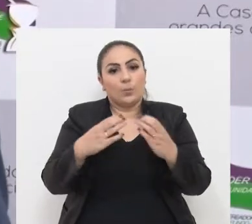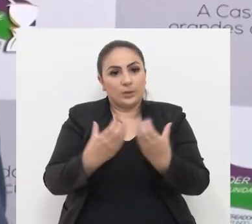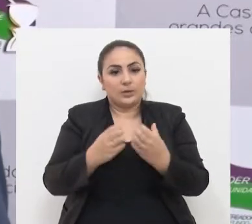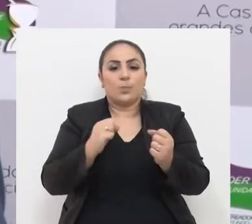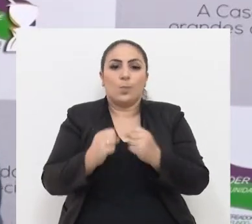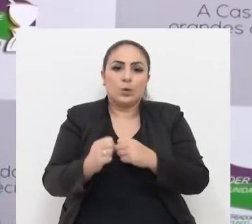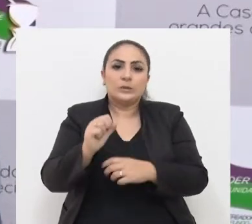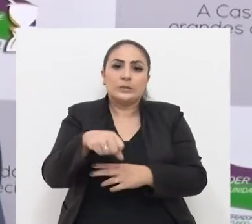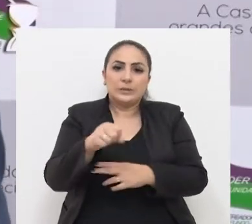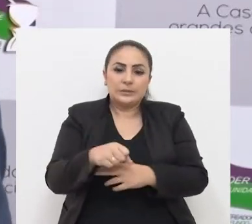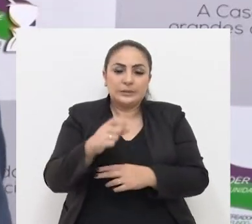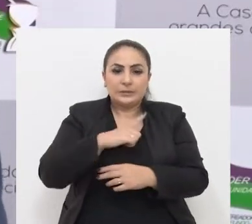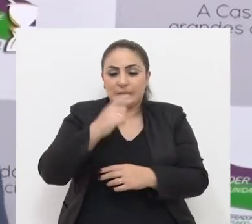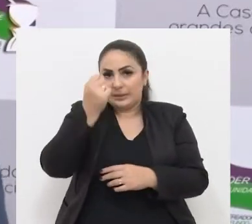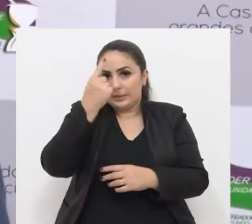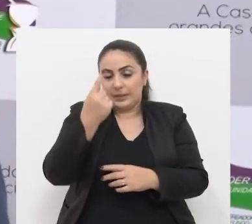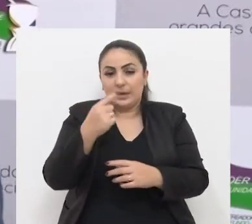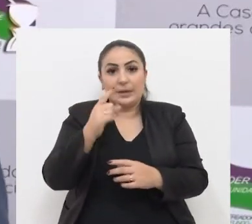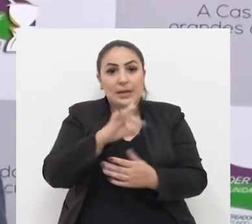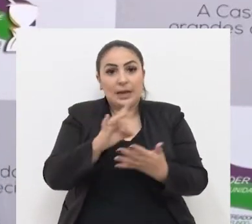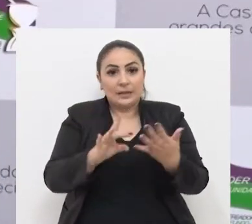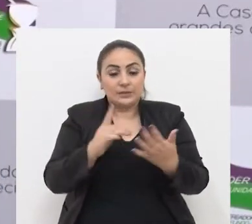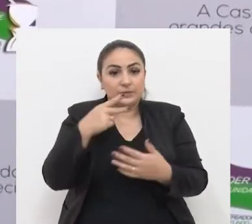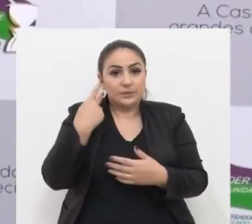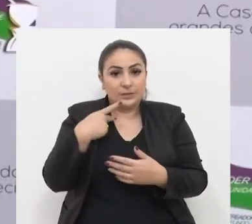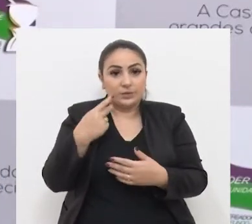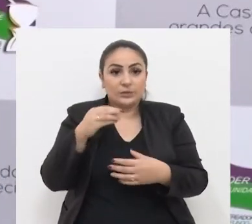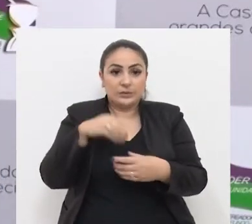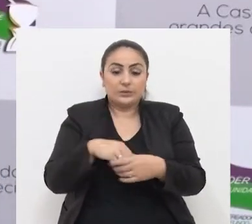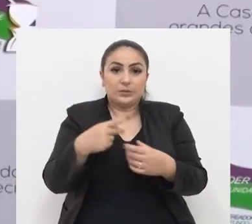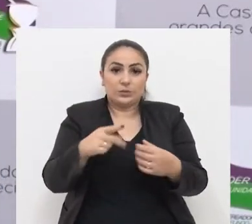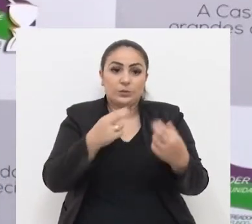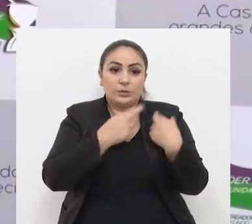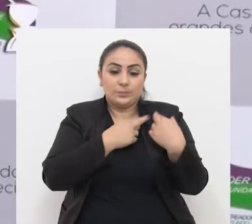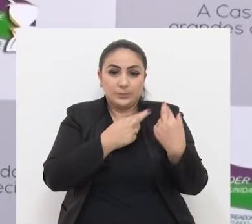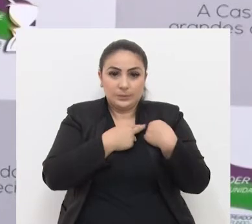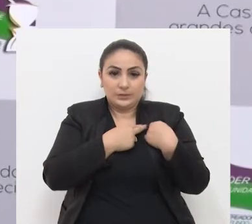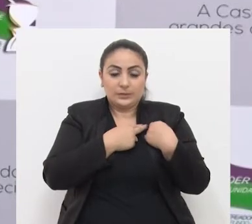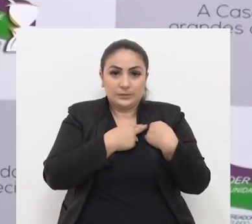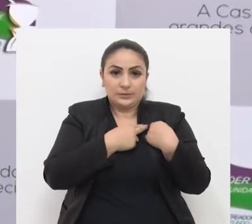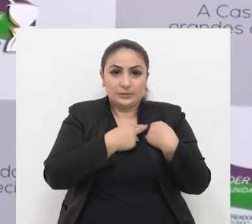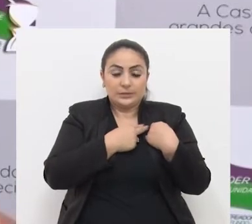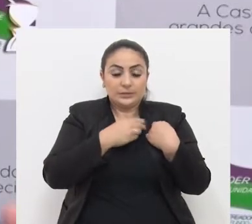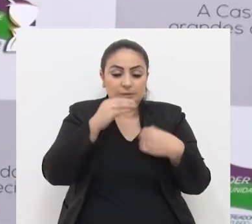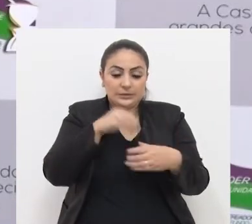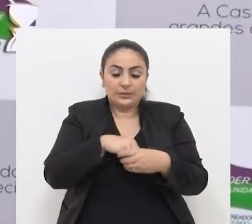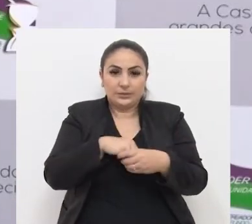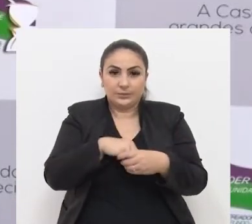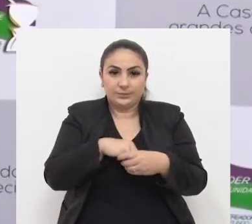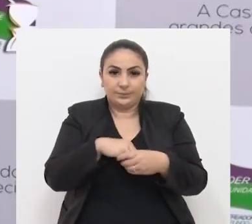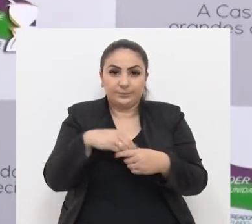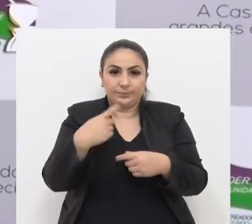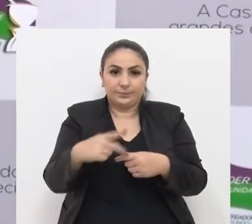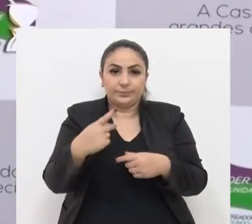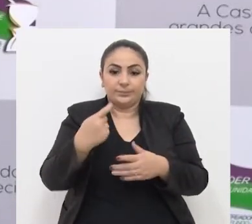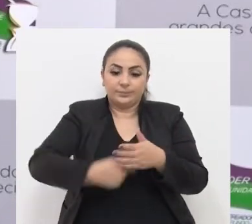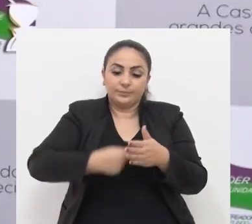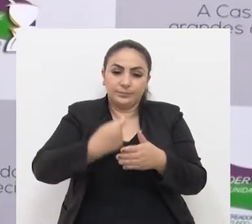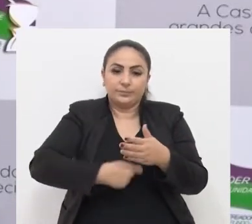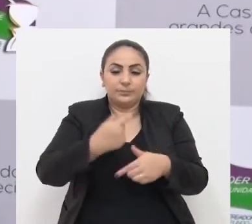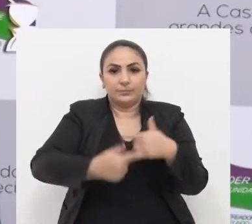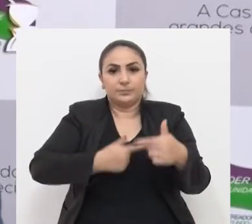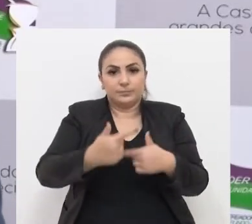sim trazer ideias para que cada vereador, né, dentro da sua responsabilidade, dentro da sua bandeira